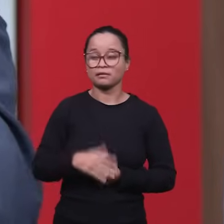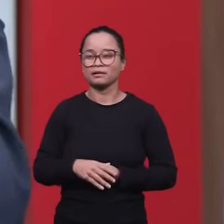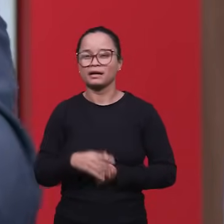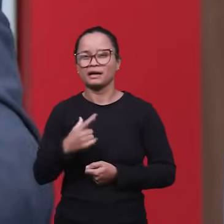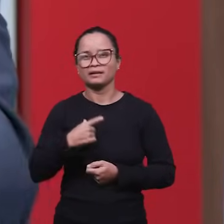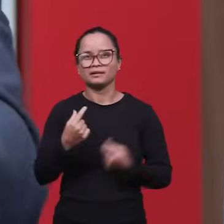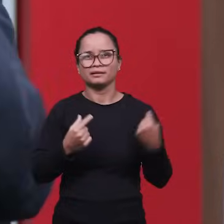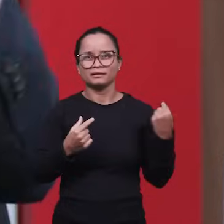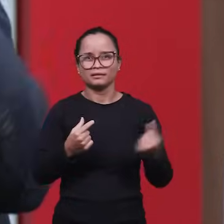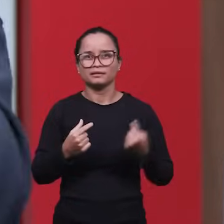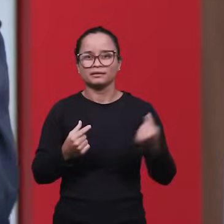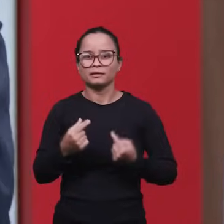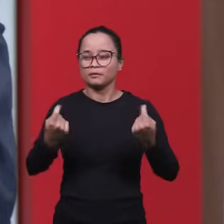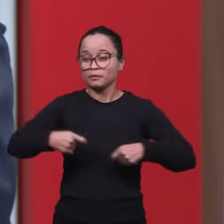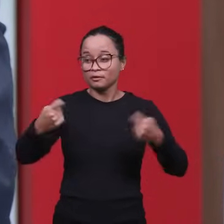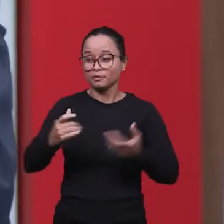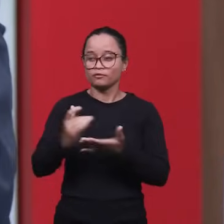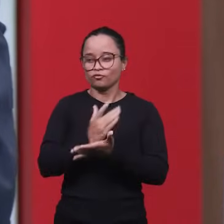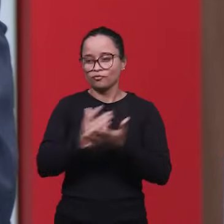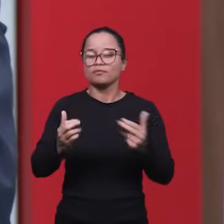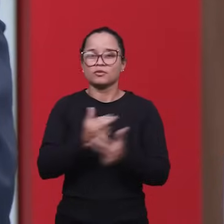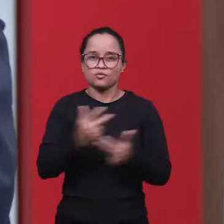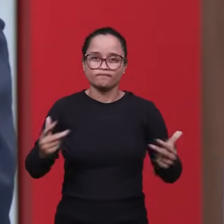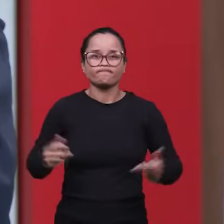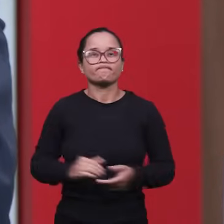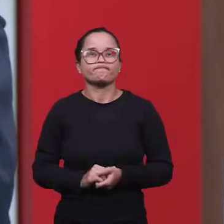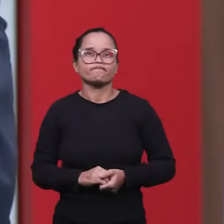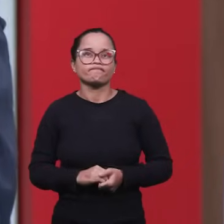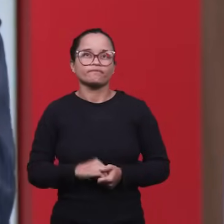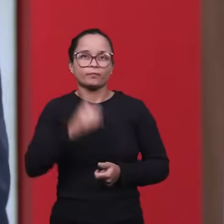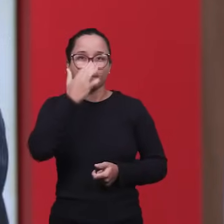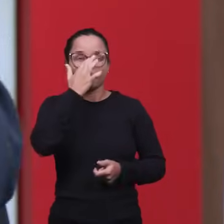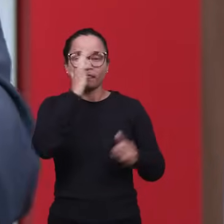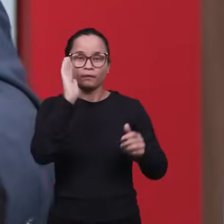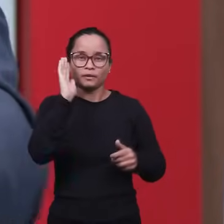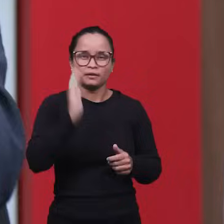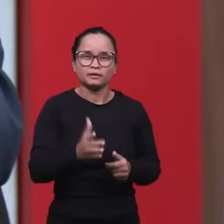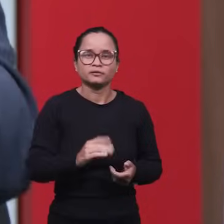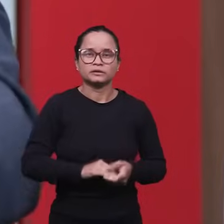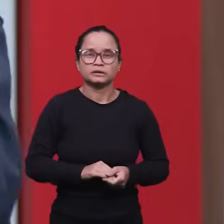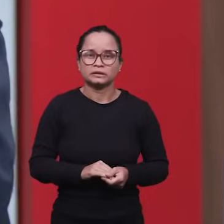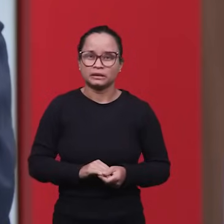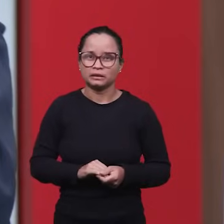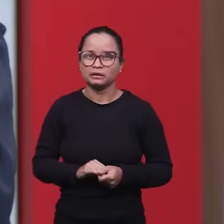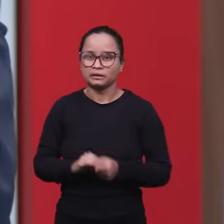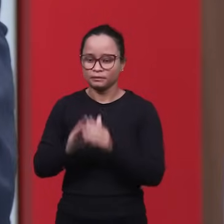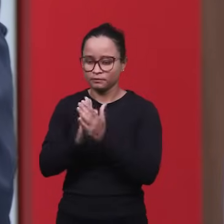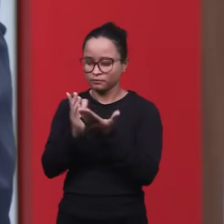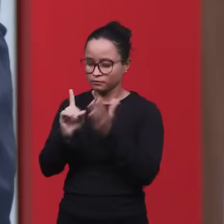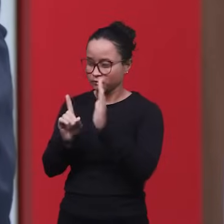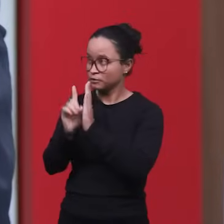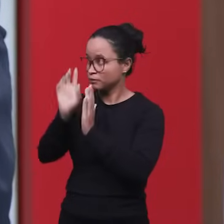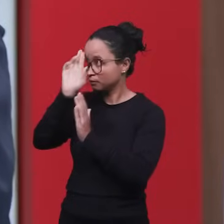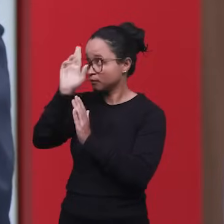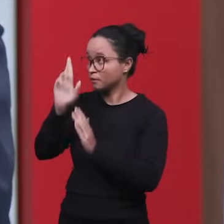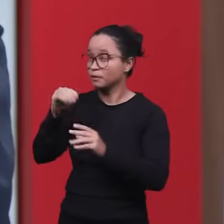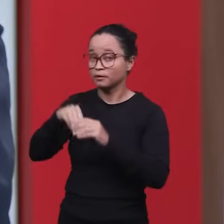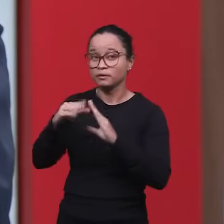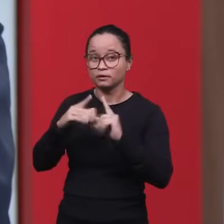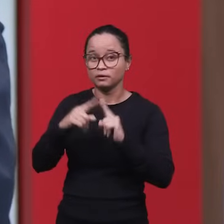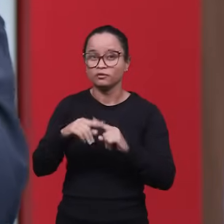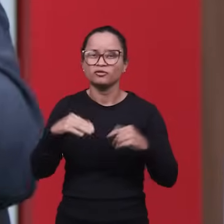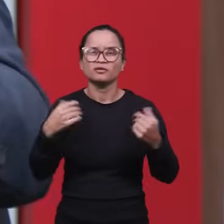estava sozinha e ela precisava de alguma coisa. Mas ela já consultava porque já estava na igreja e tal. E ela foi consultar o